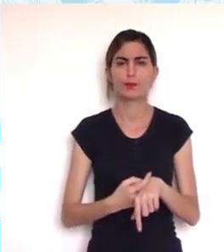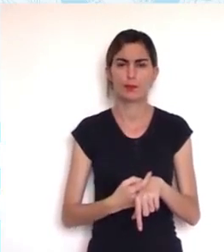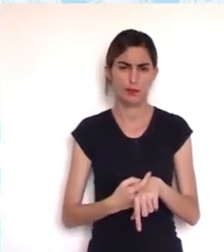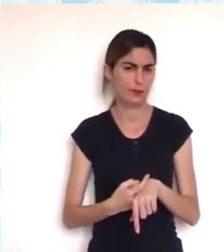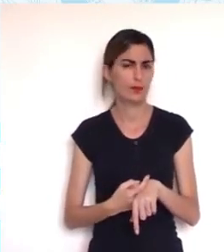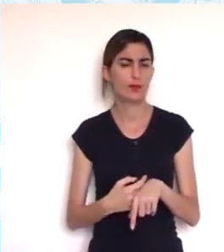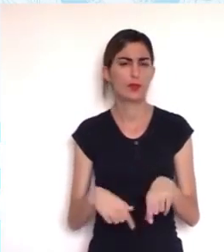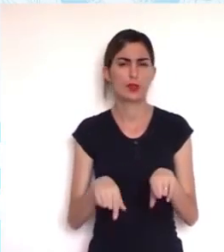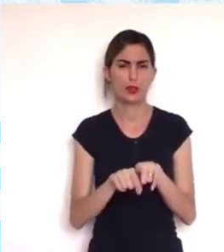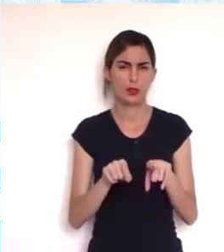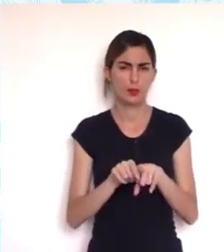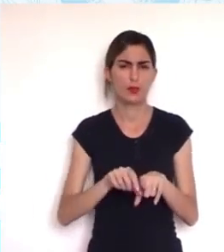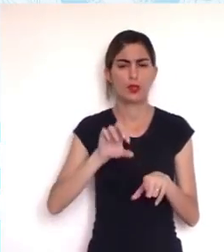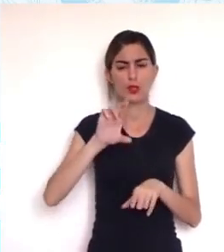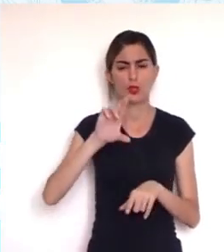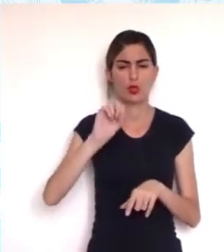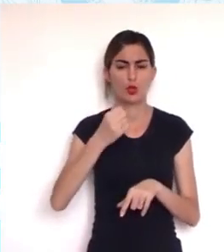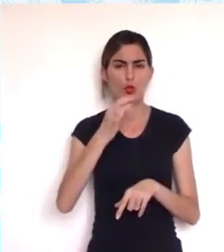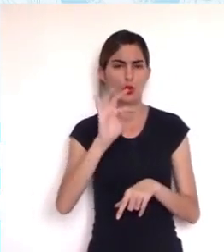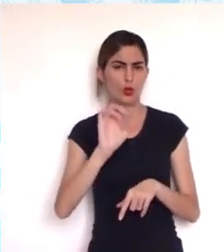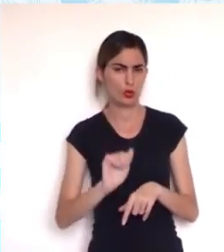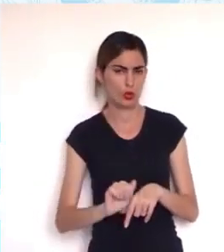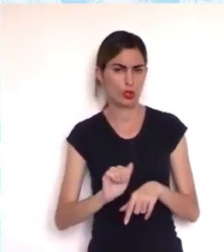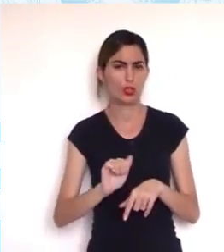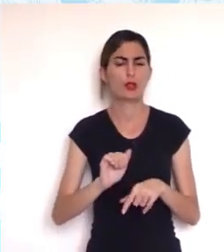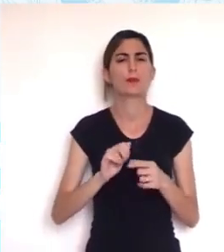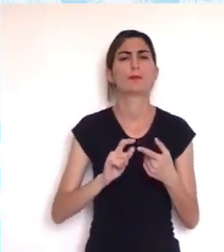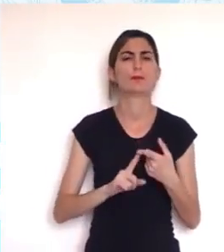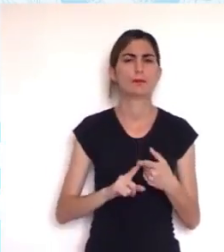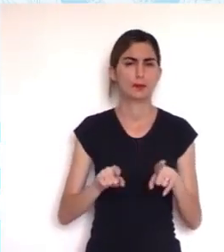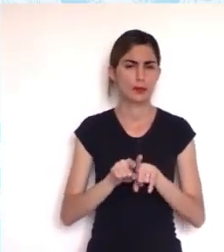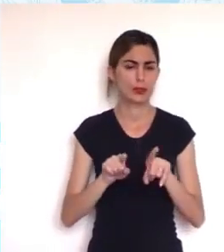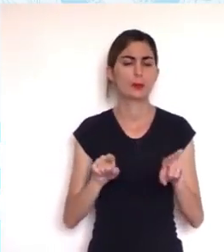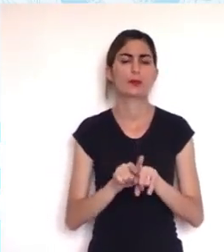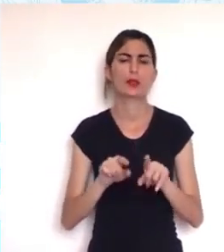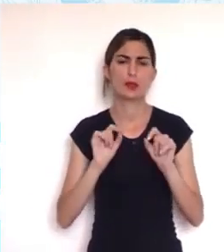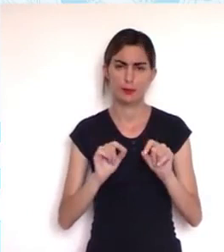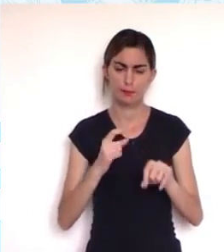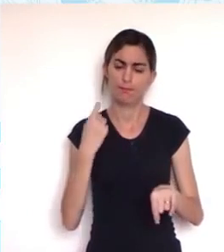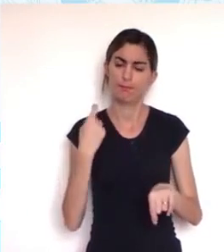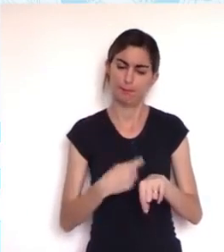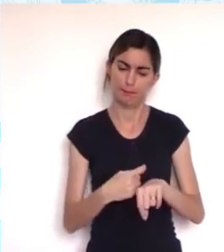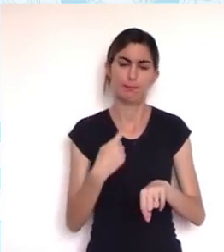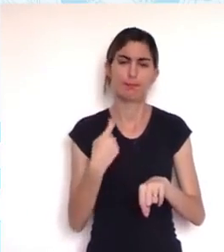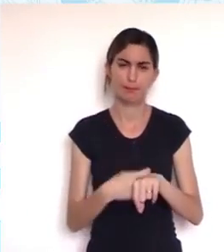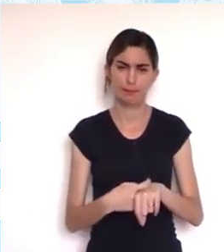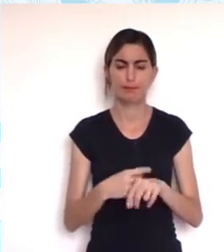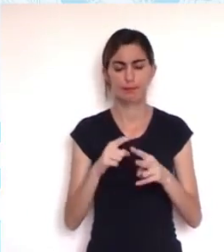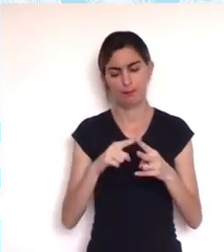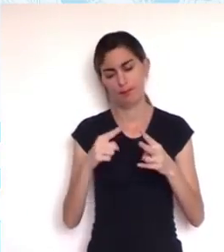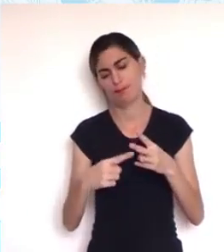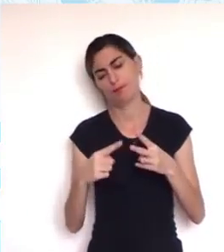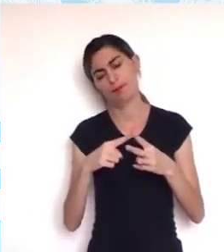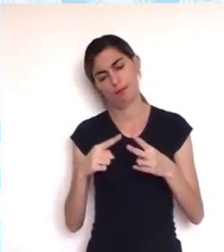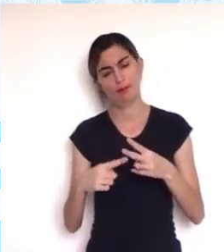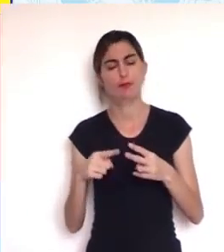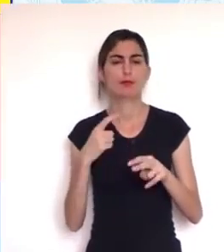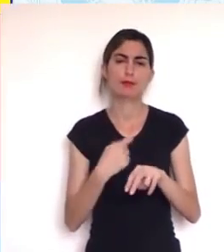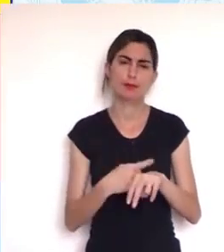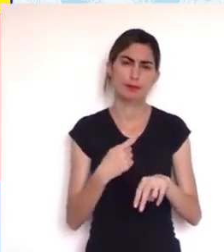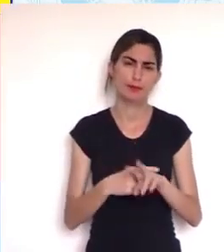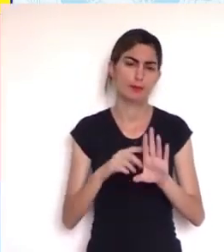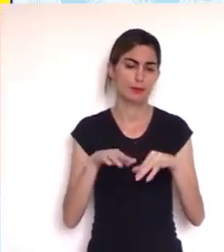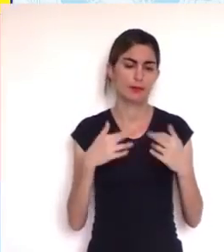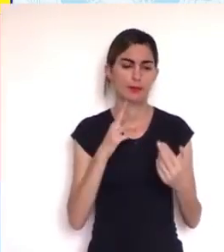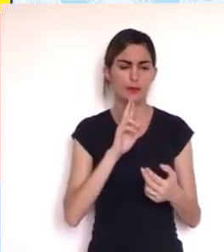sólida. E falei também sobre a crosta terrestre, que também vai se encontrar na forma sólida.